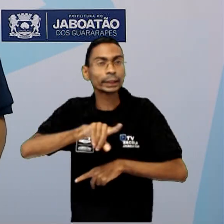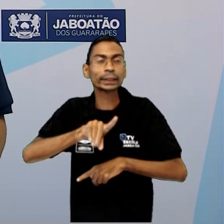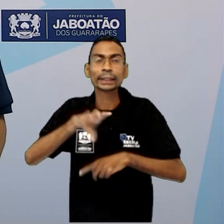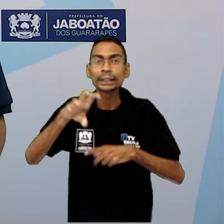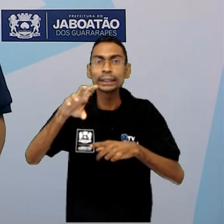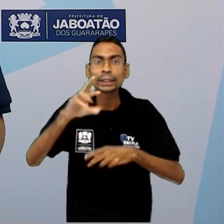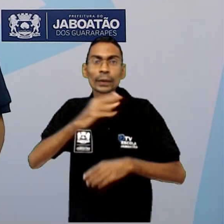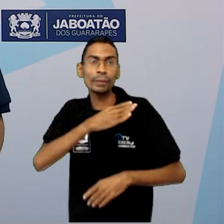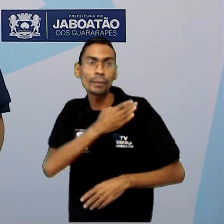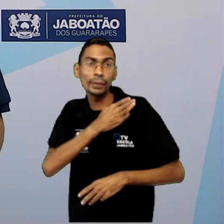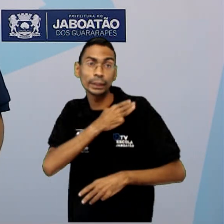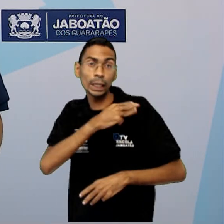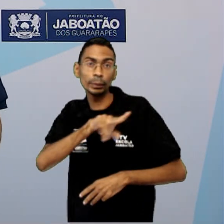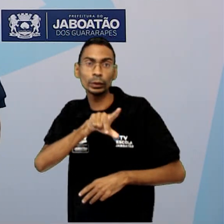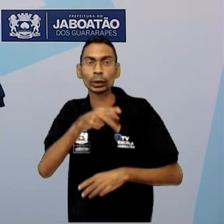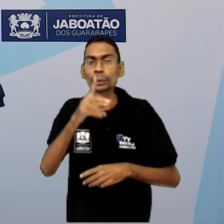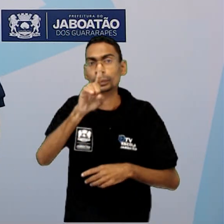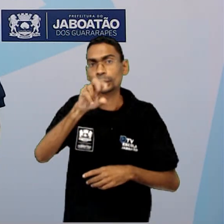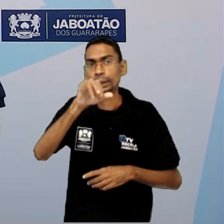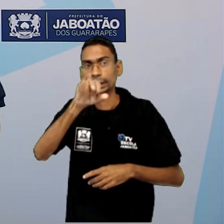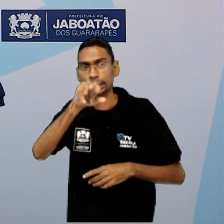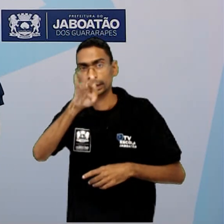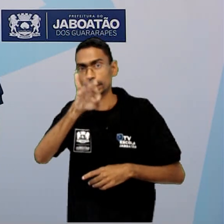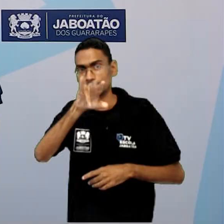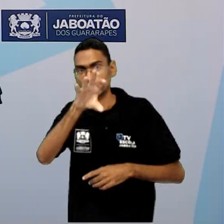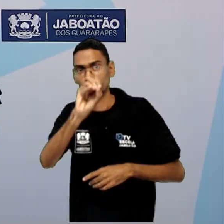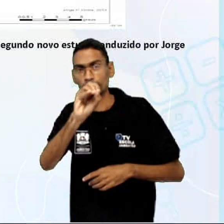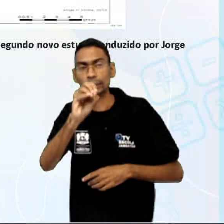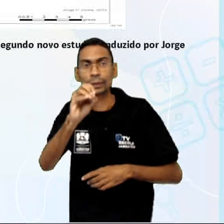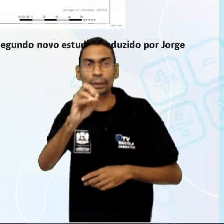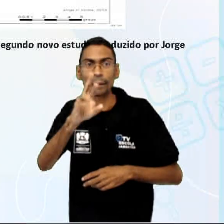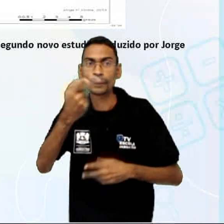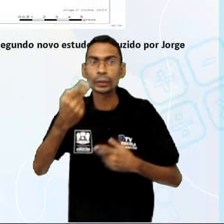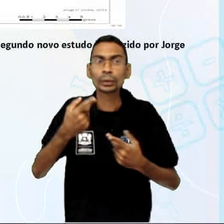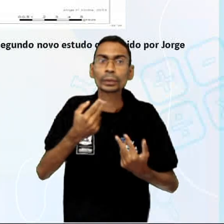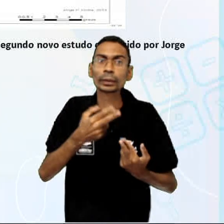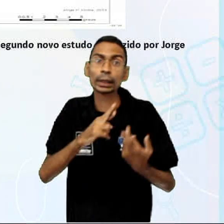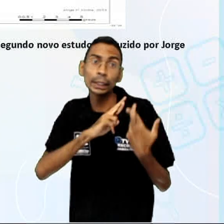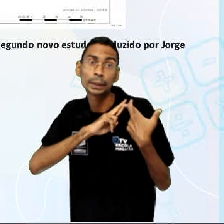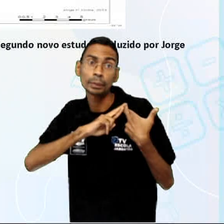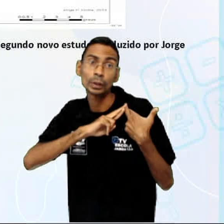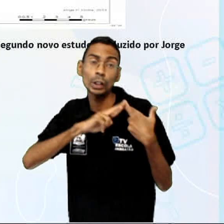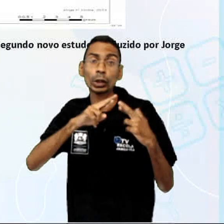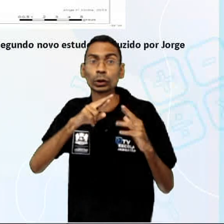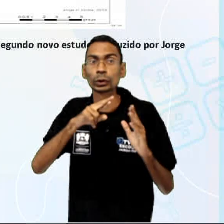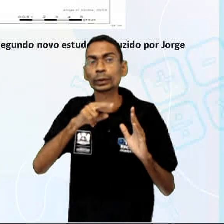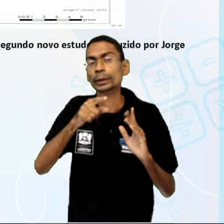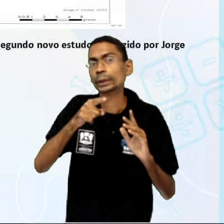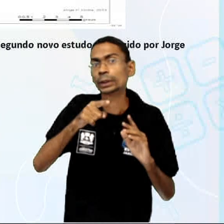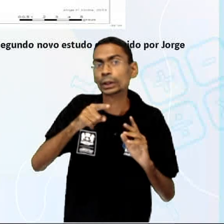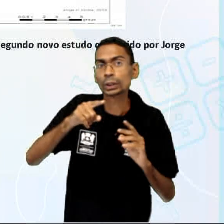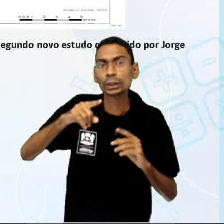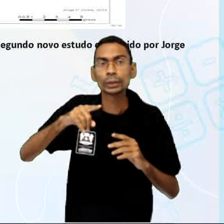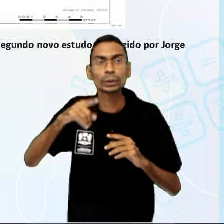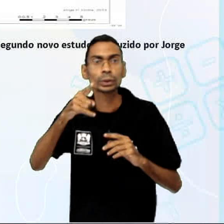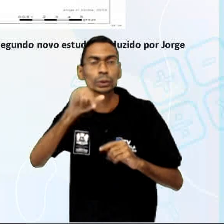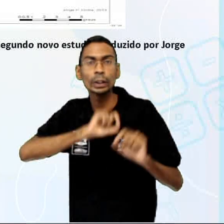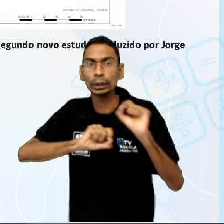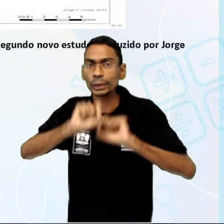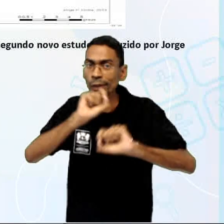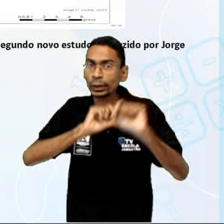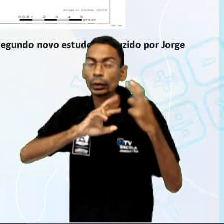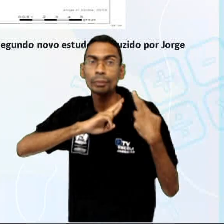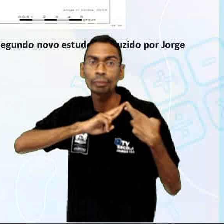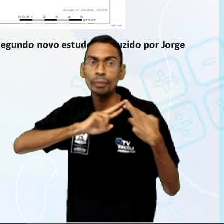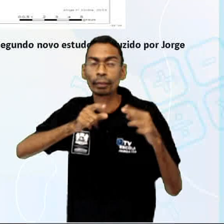donatário, ele poderia aqui, ó, os direitos e deveres dos donatários constavam em documentos chamados